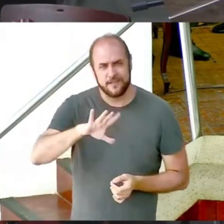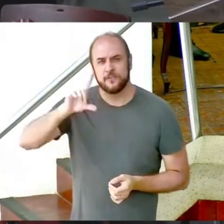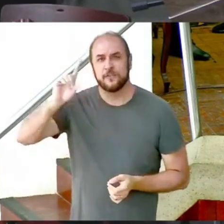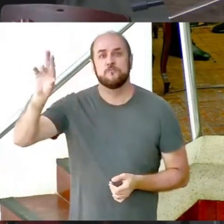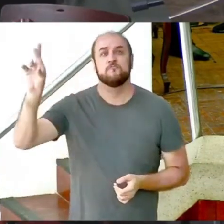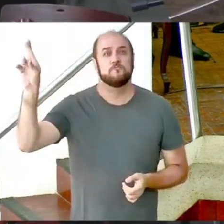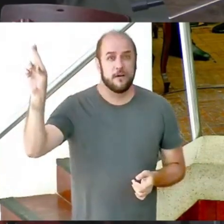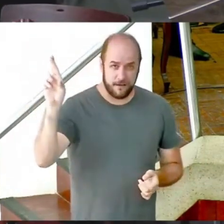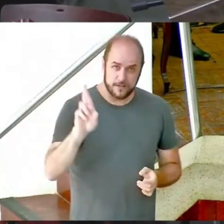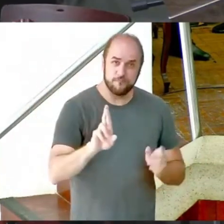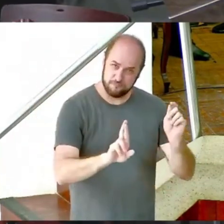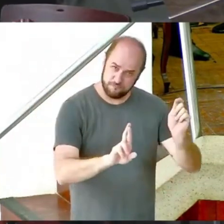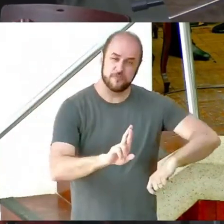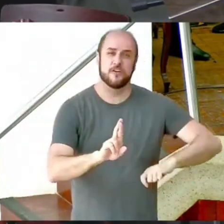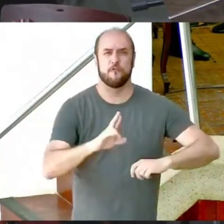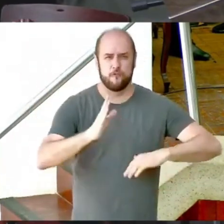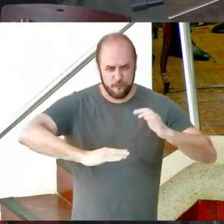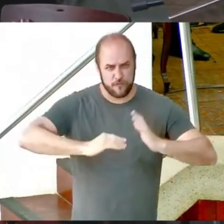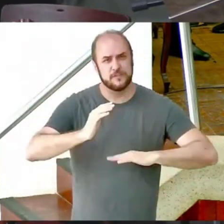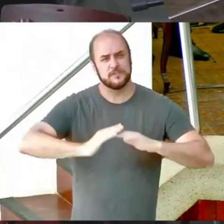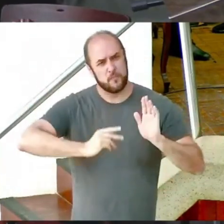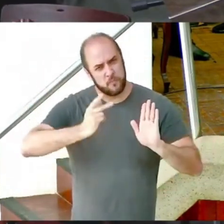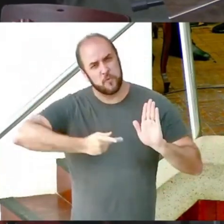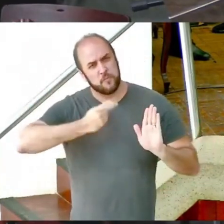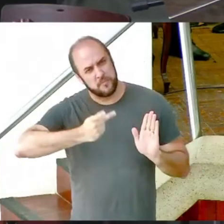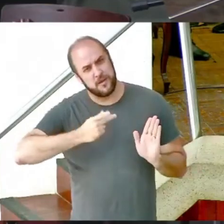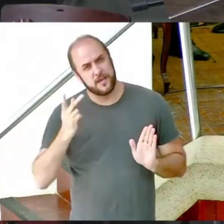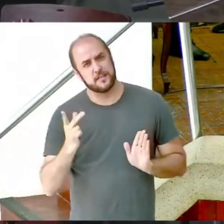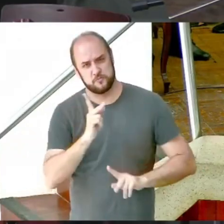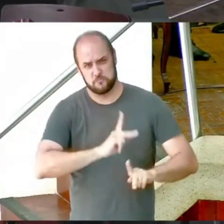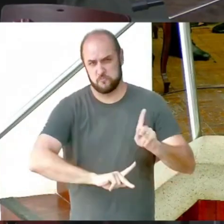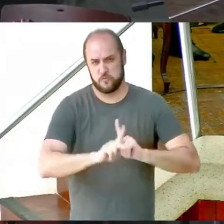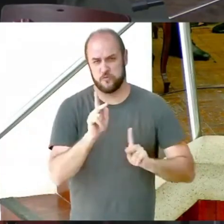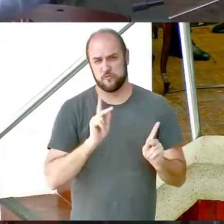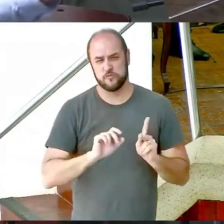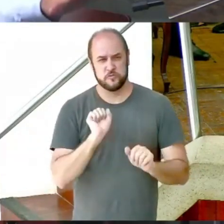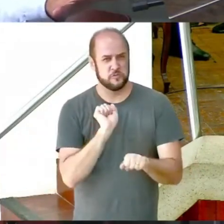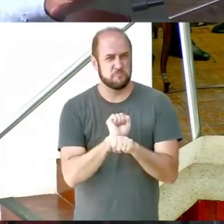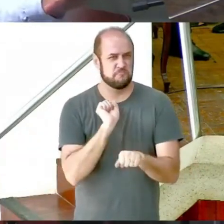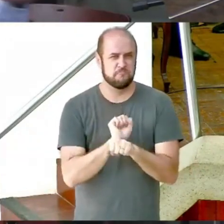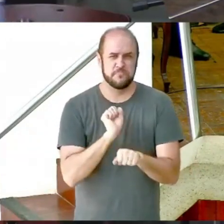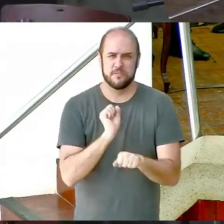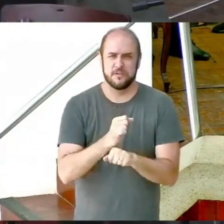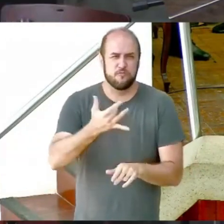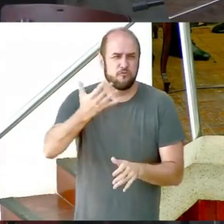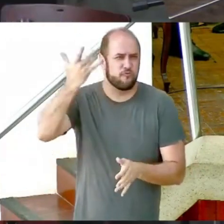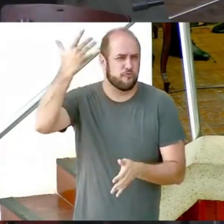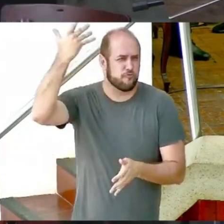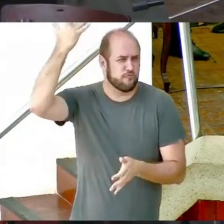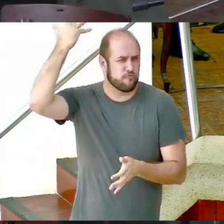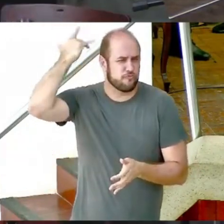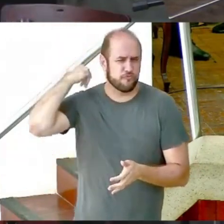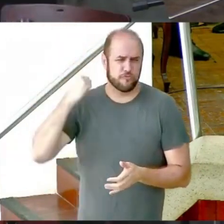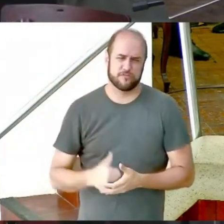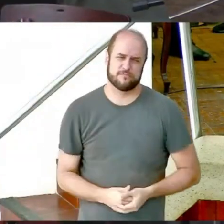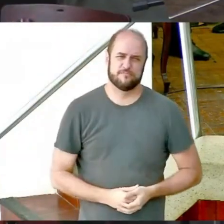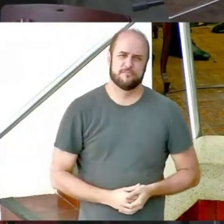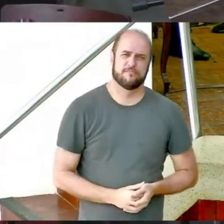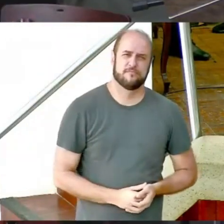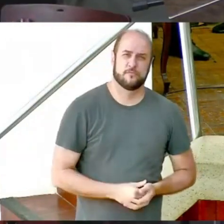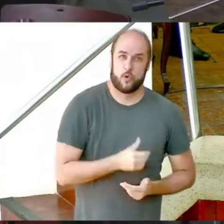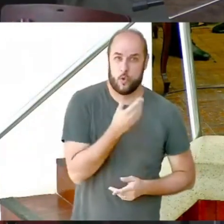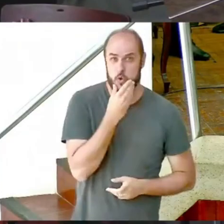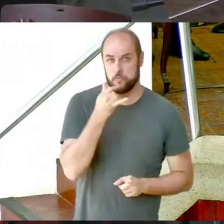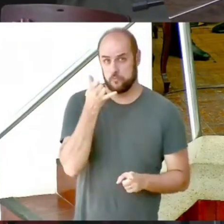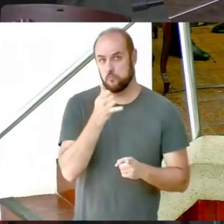respondeu e cumpriu isso que era esperado desde os tempos antigos, pelos profetas